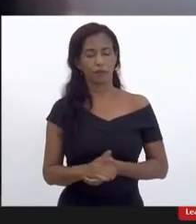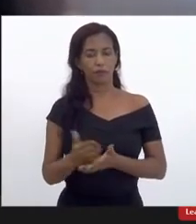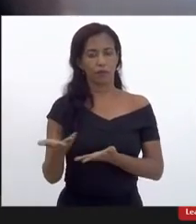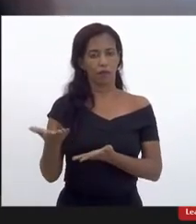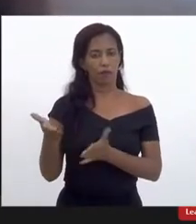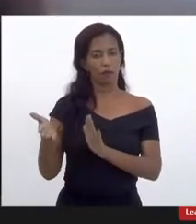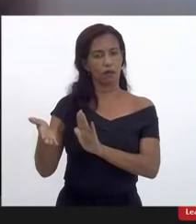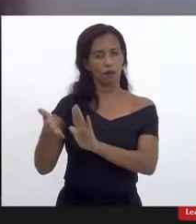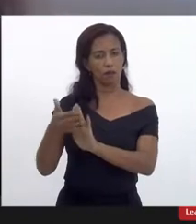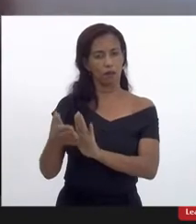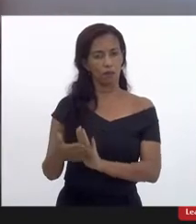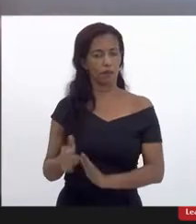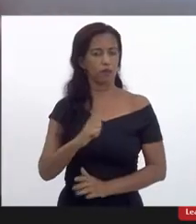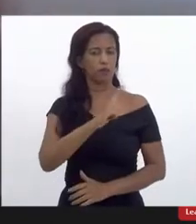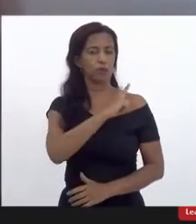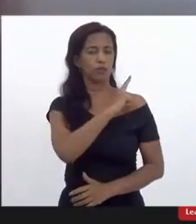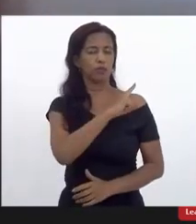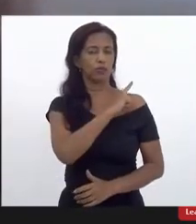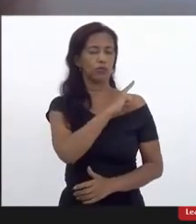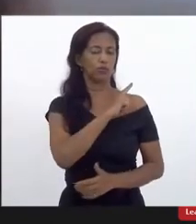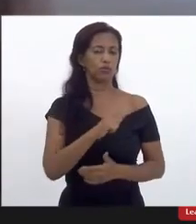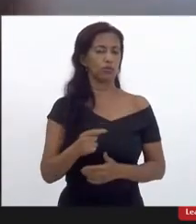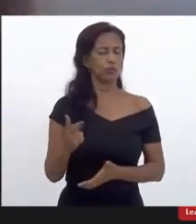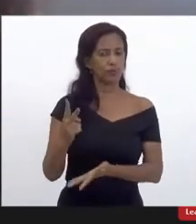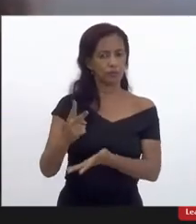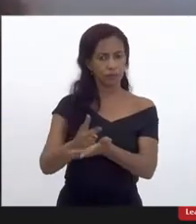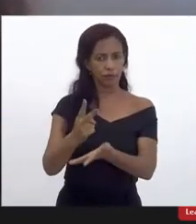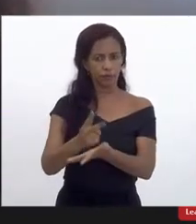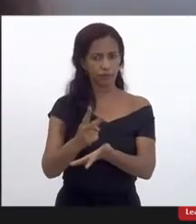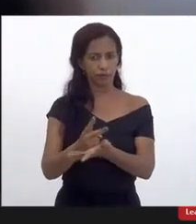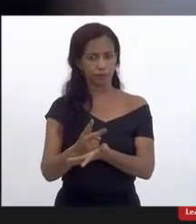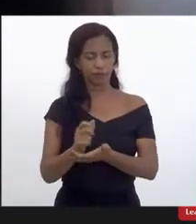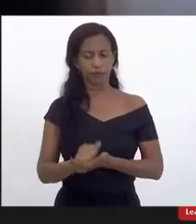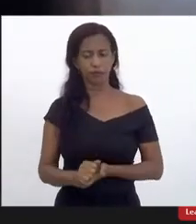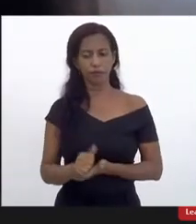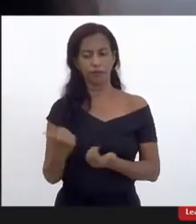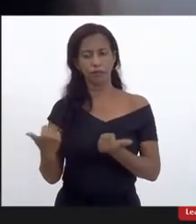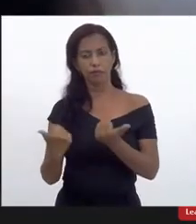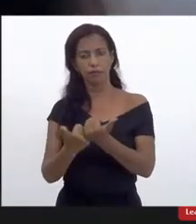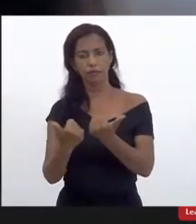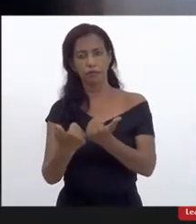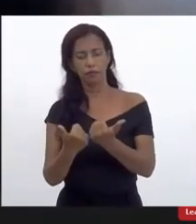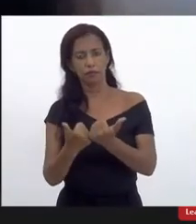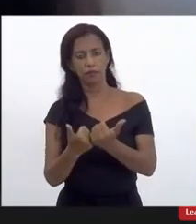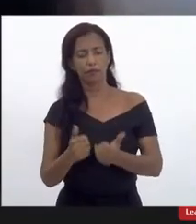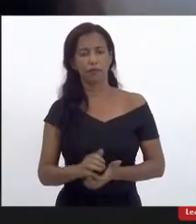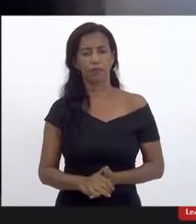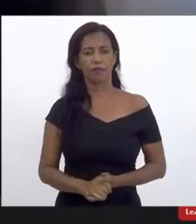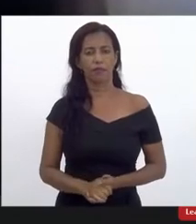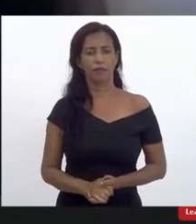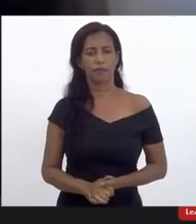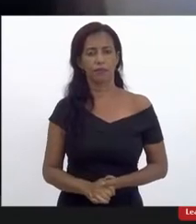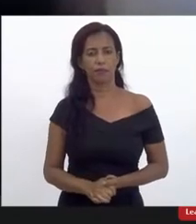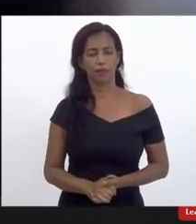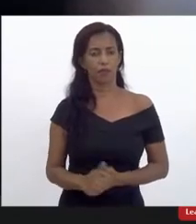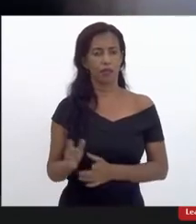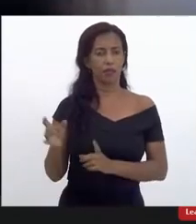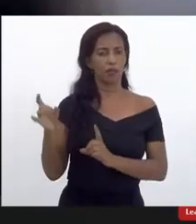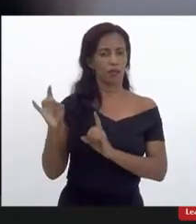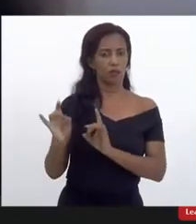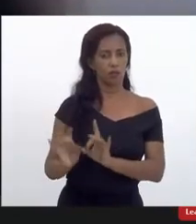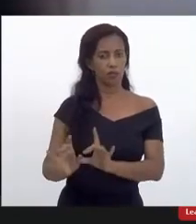demanda dos gestores, que é constante, aos auxílios, né? E, em